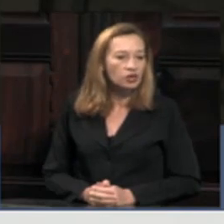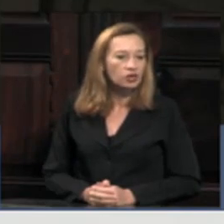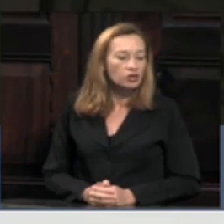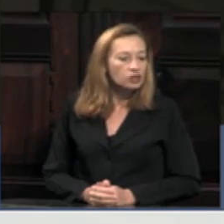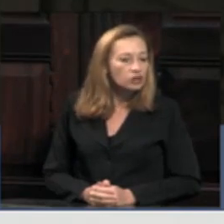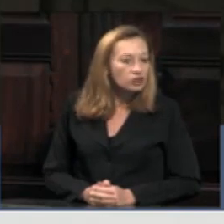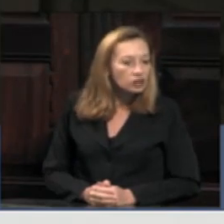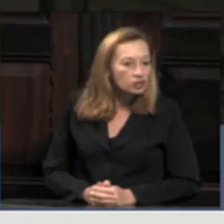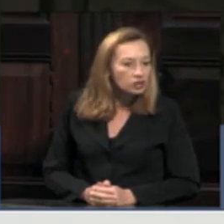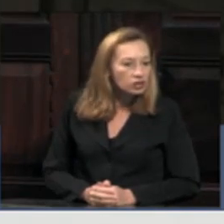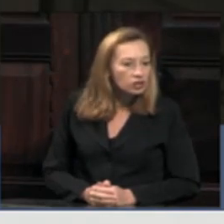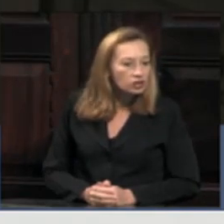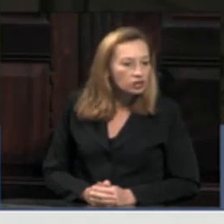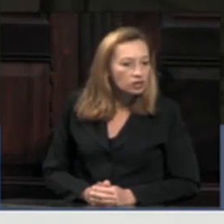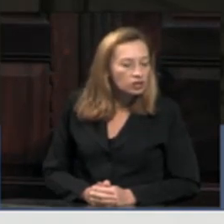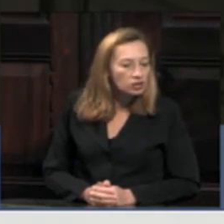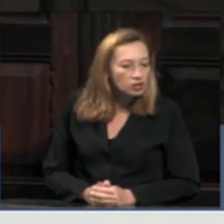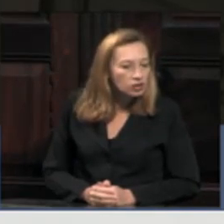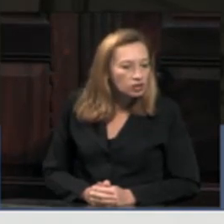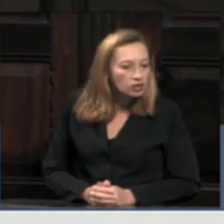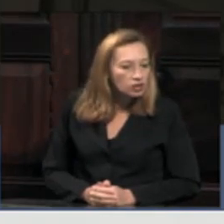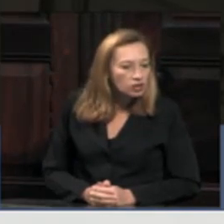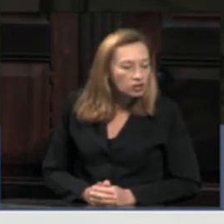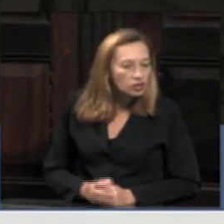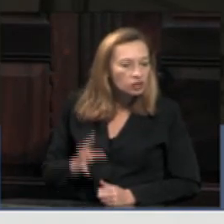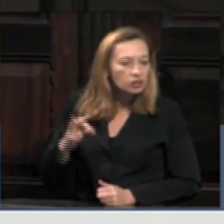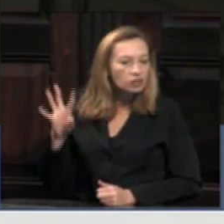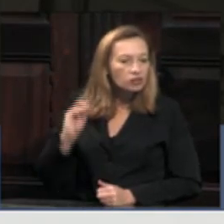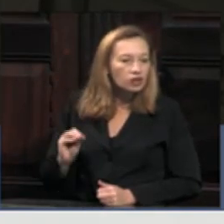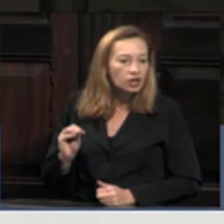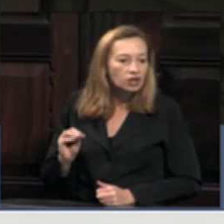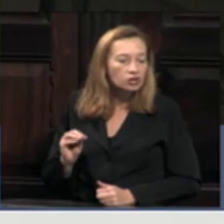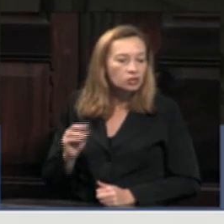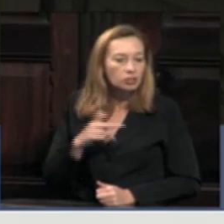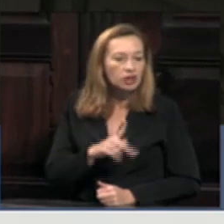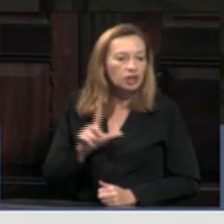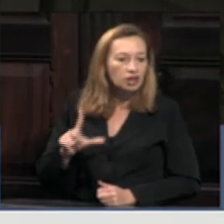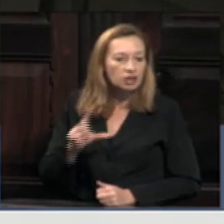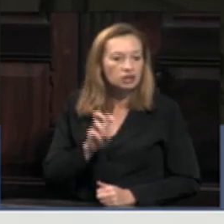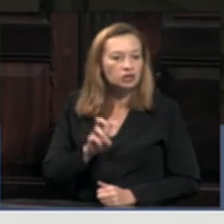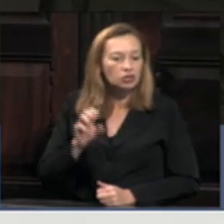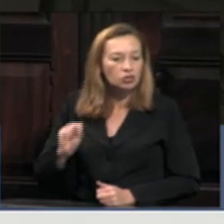senhor presidente. PL 3856 de 18.